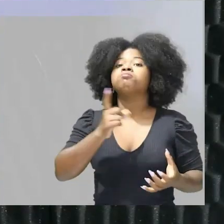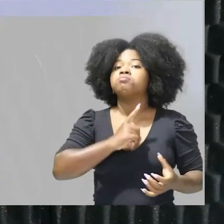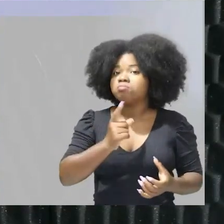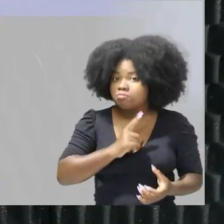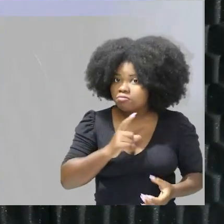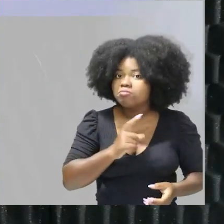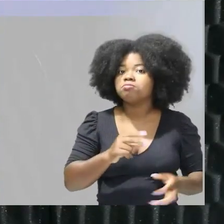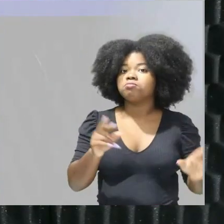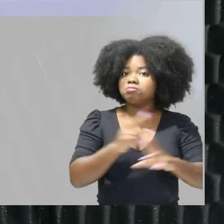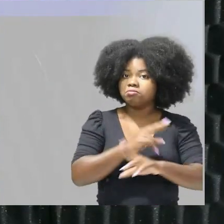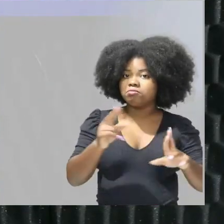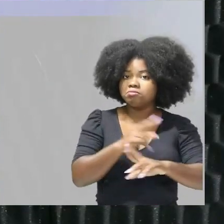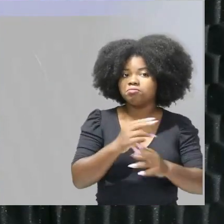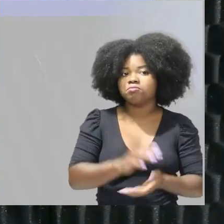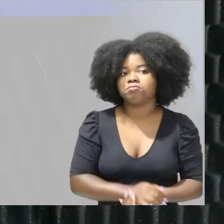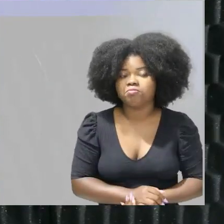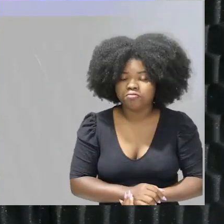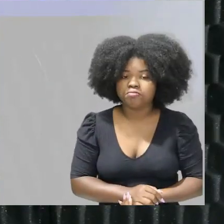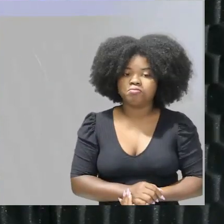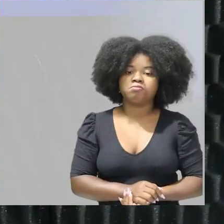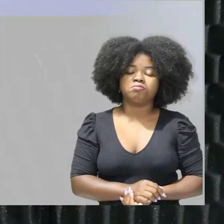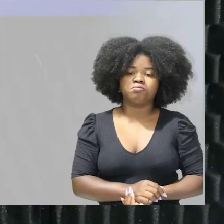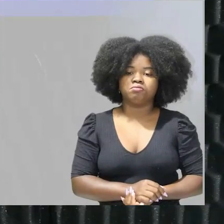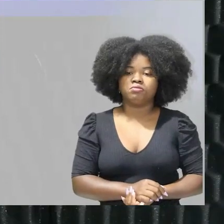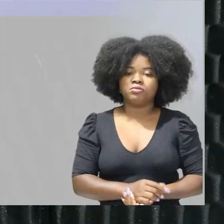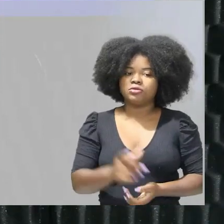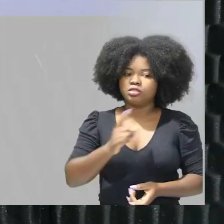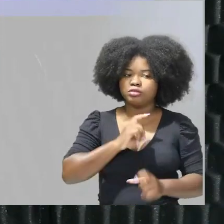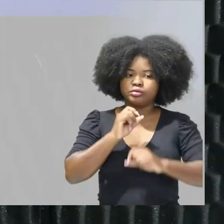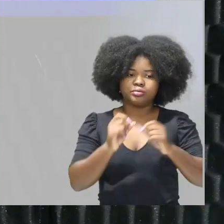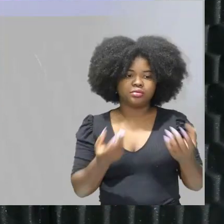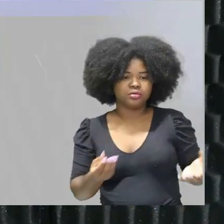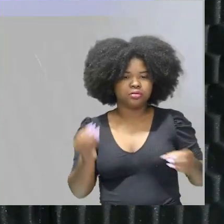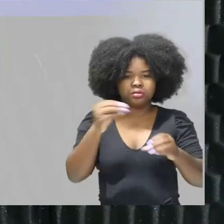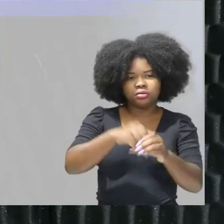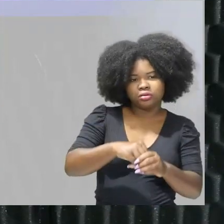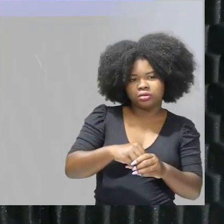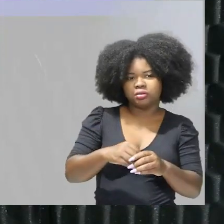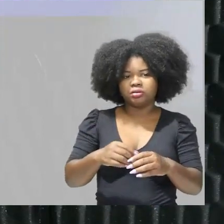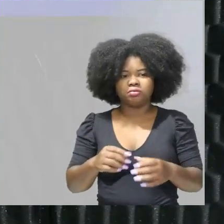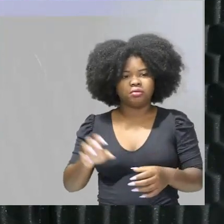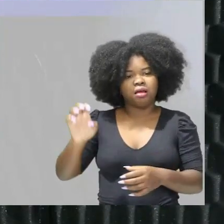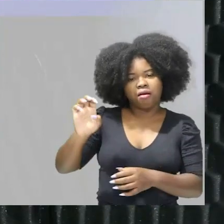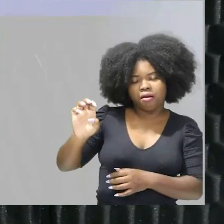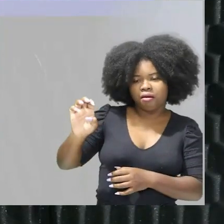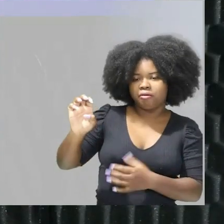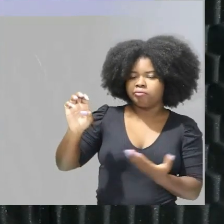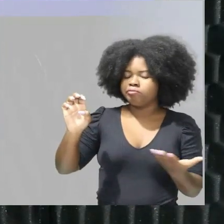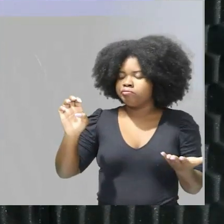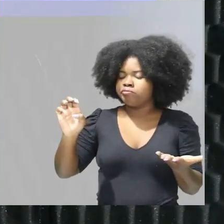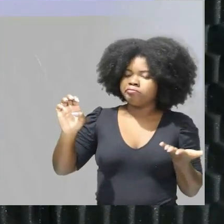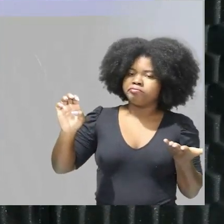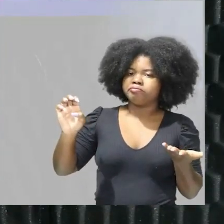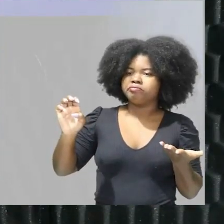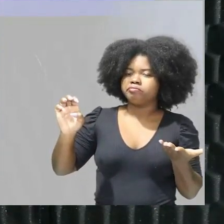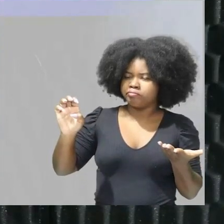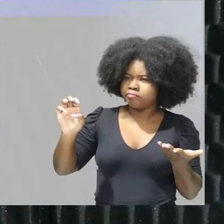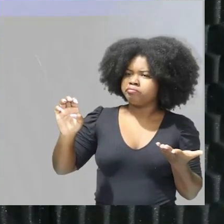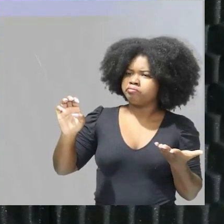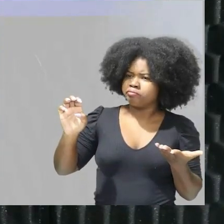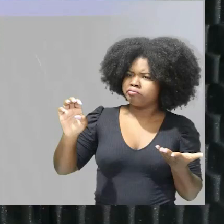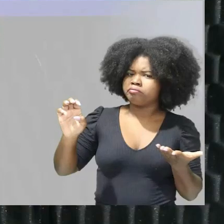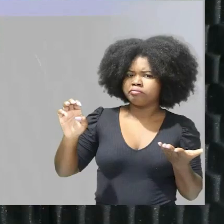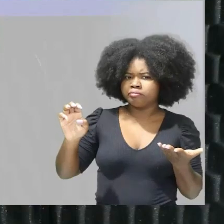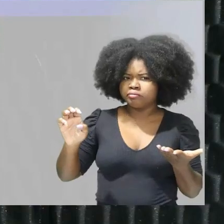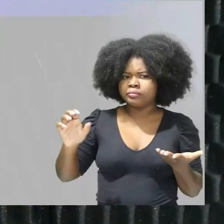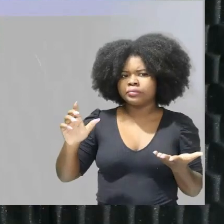muito mais Aprazível então nós temos aqui dentro da letra e algo que realmente bate